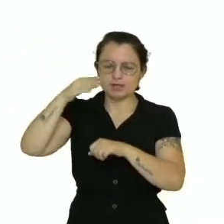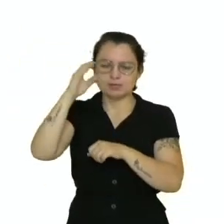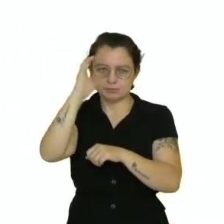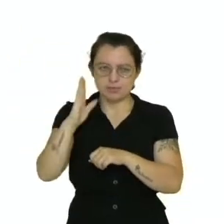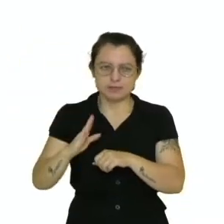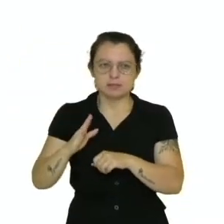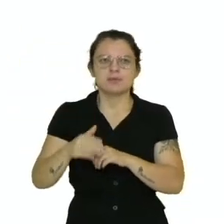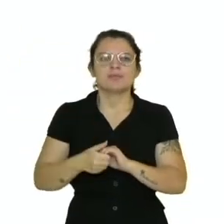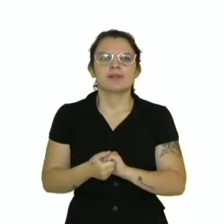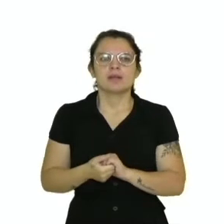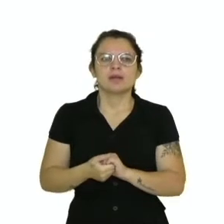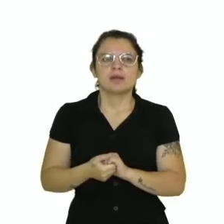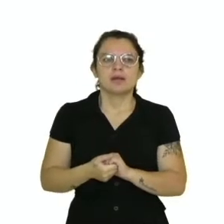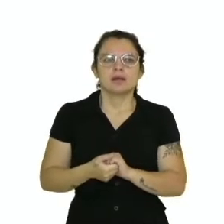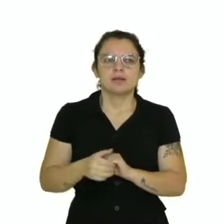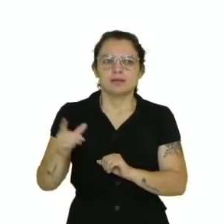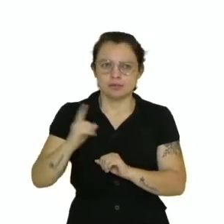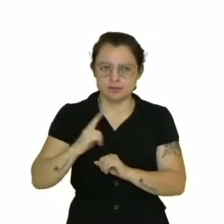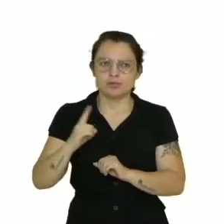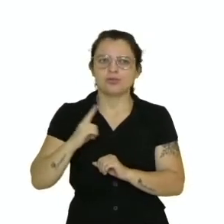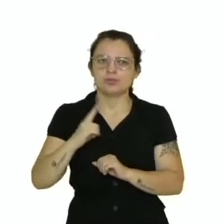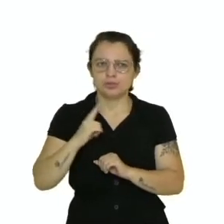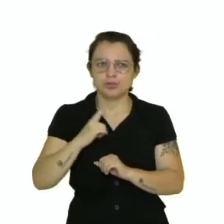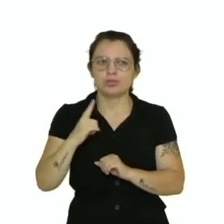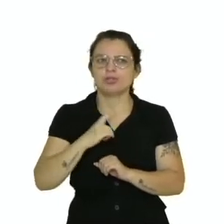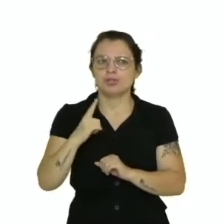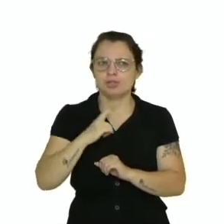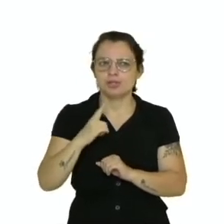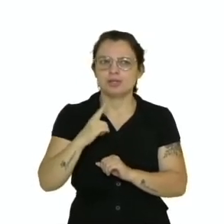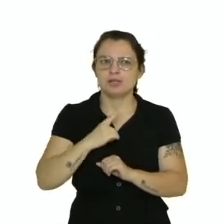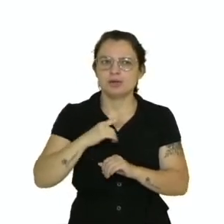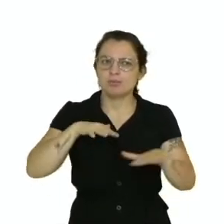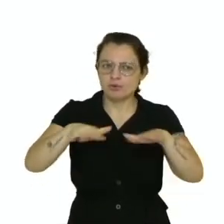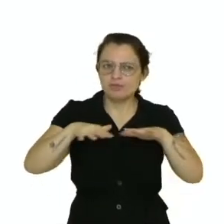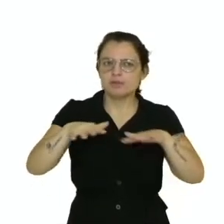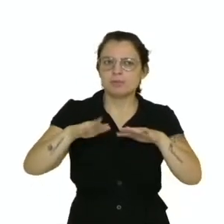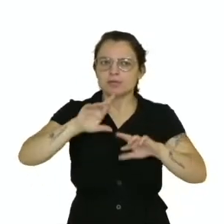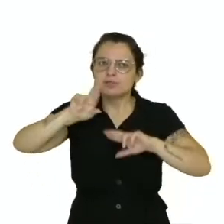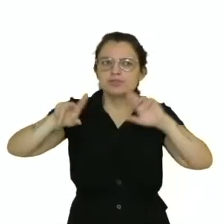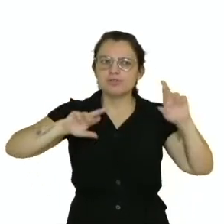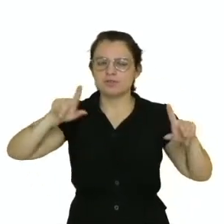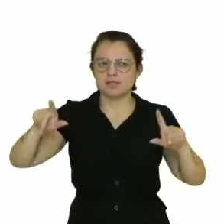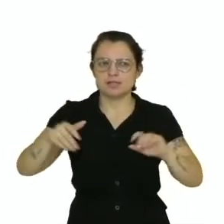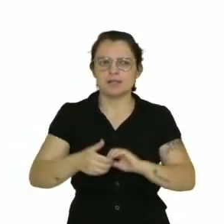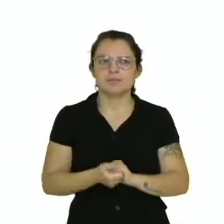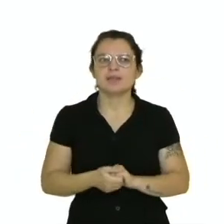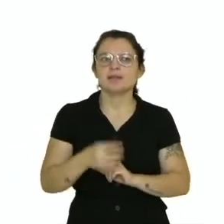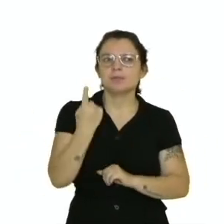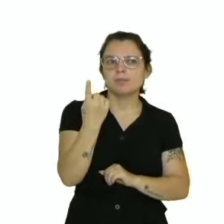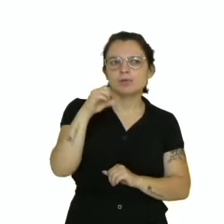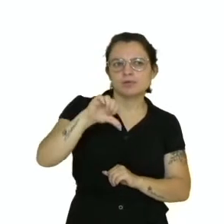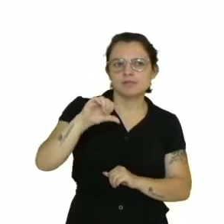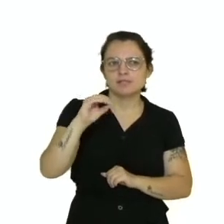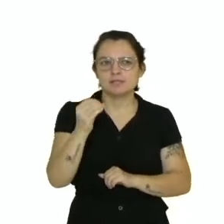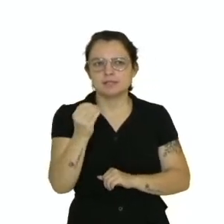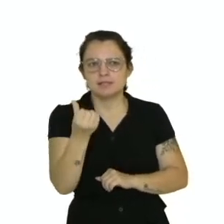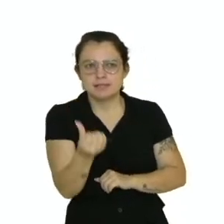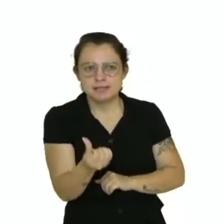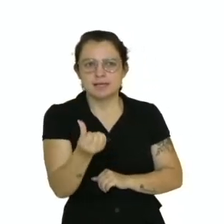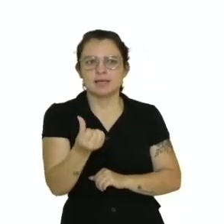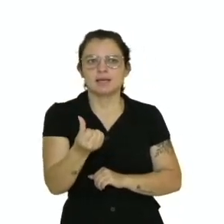bastante ativo e atuante. Em 1906, lideranças anarquistas organizaram o primeiro Congresso Operário